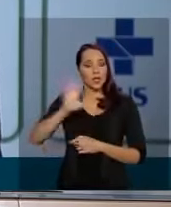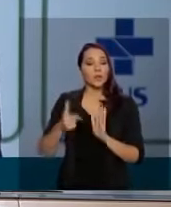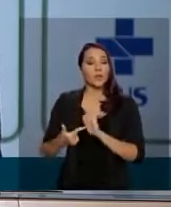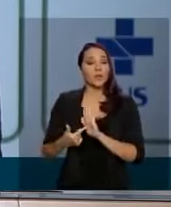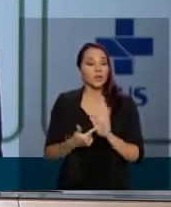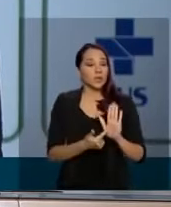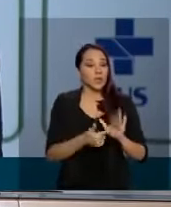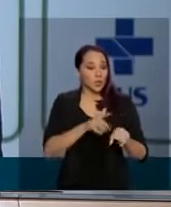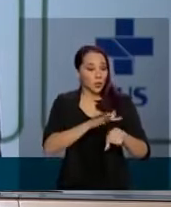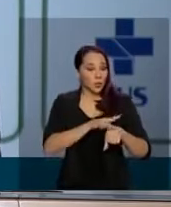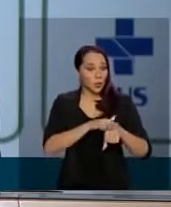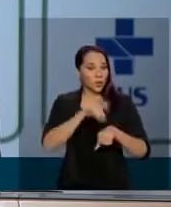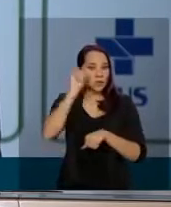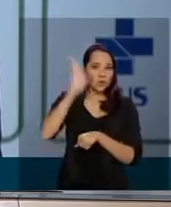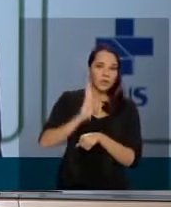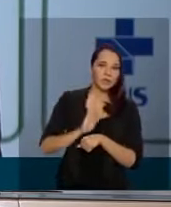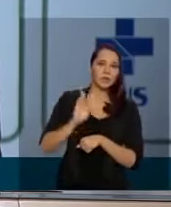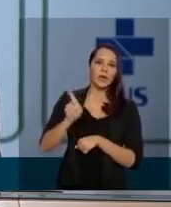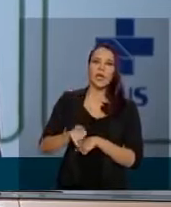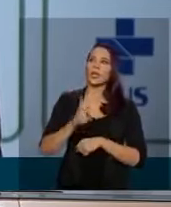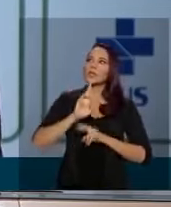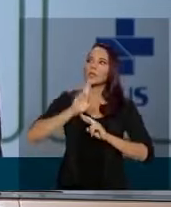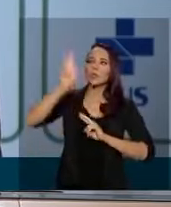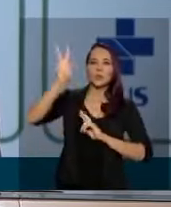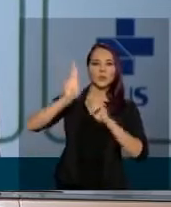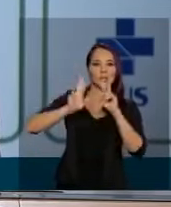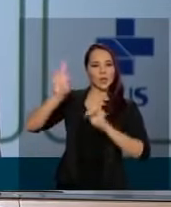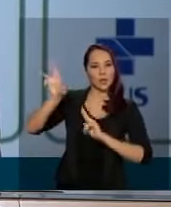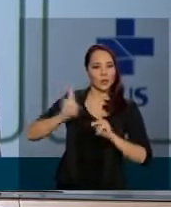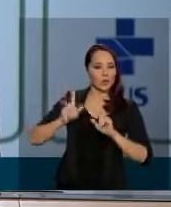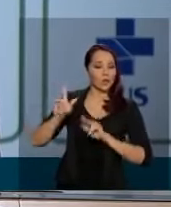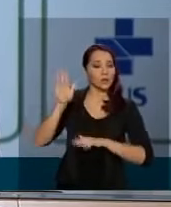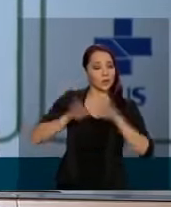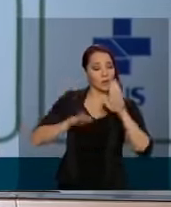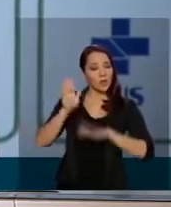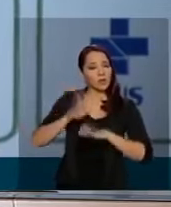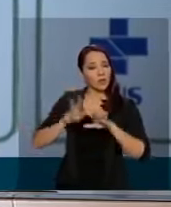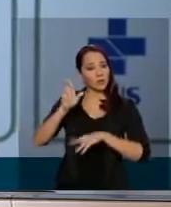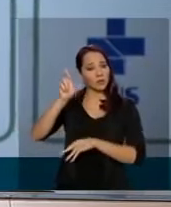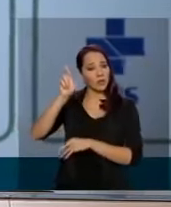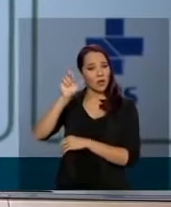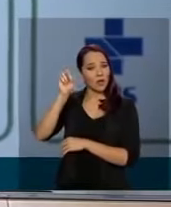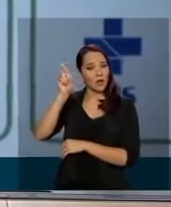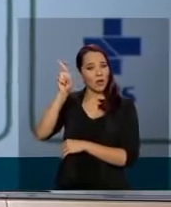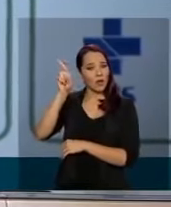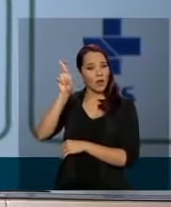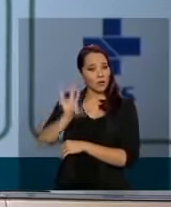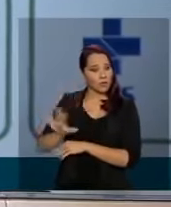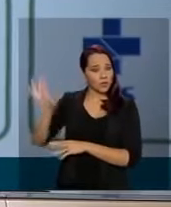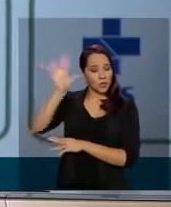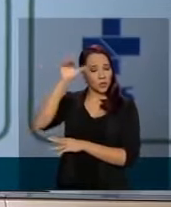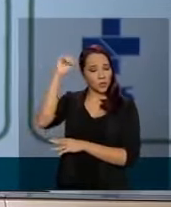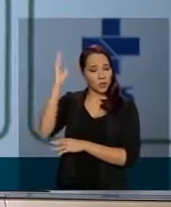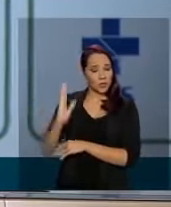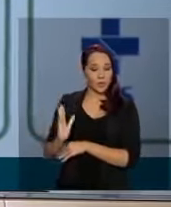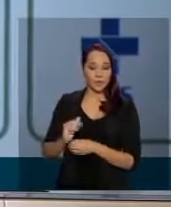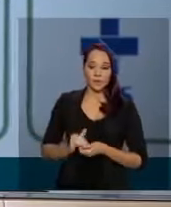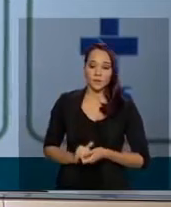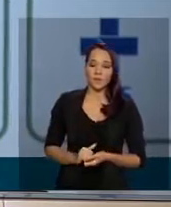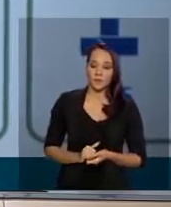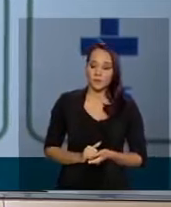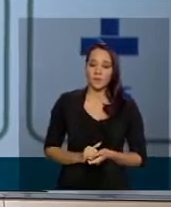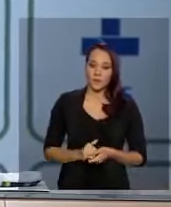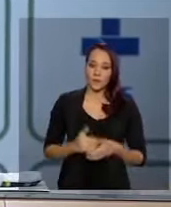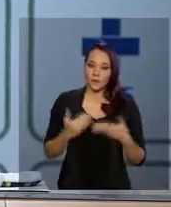que a doença no Brasil ela se comporta diferente a depender da região do país, né?